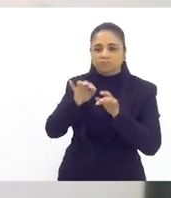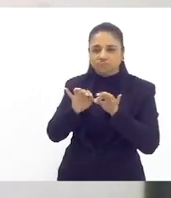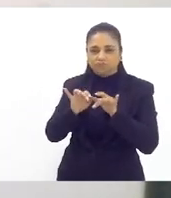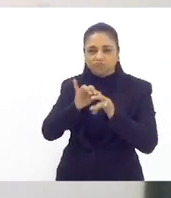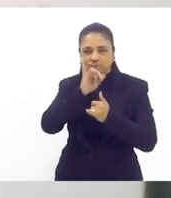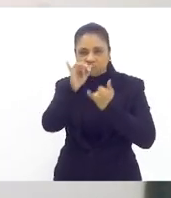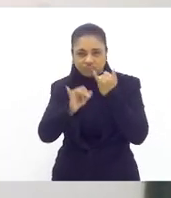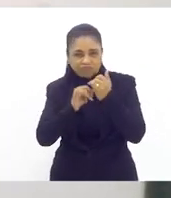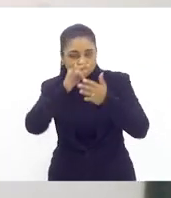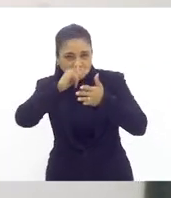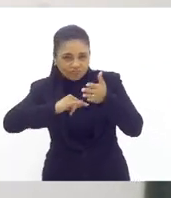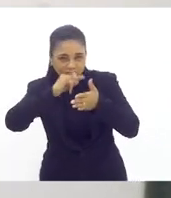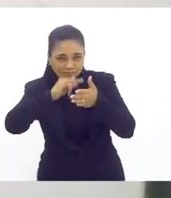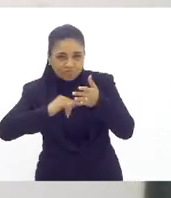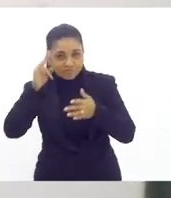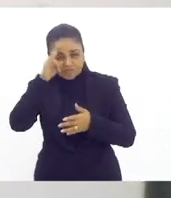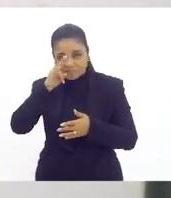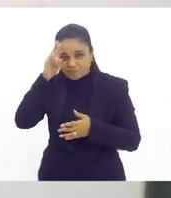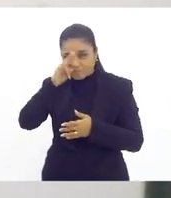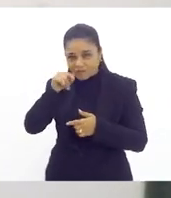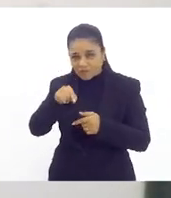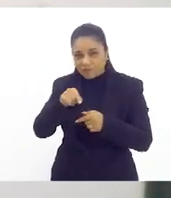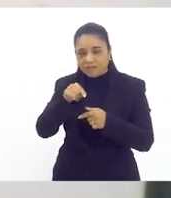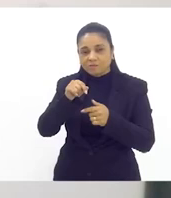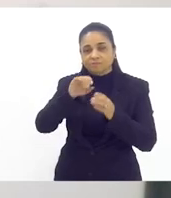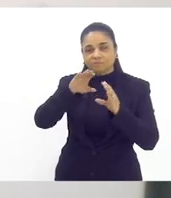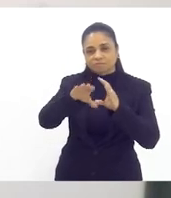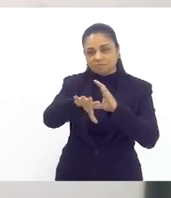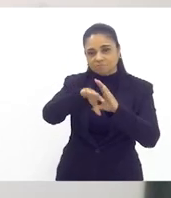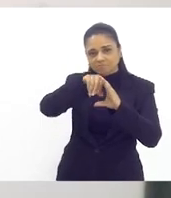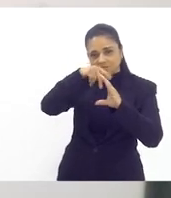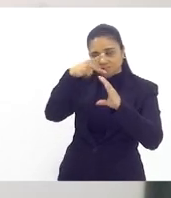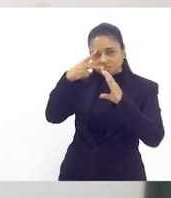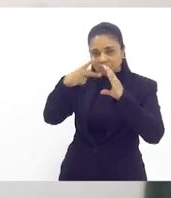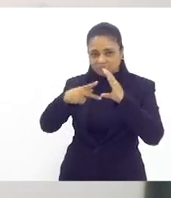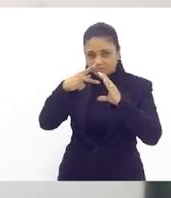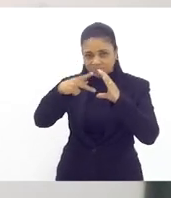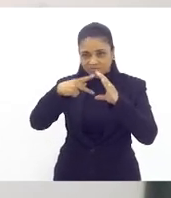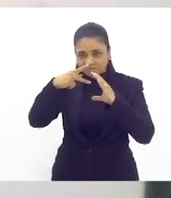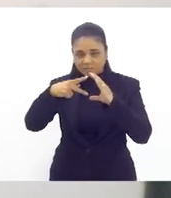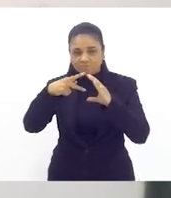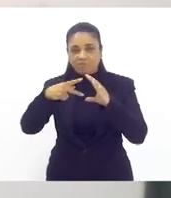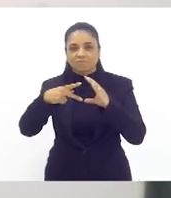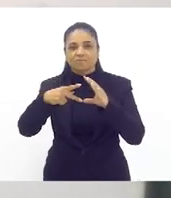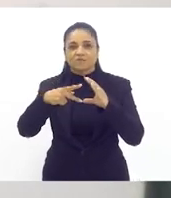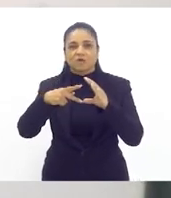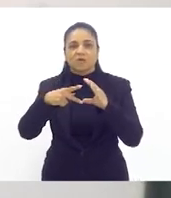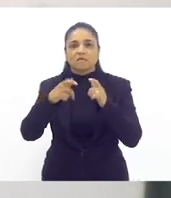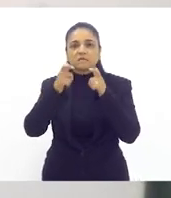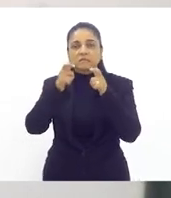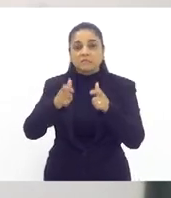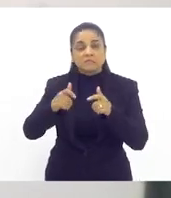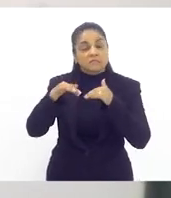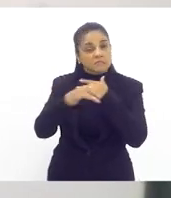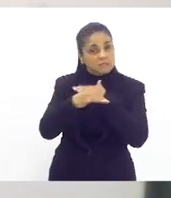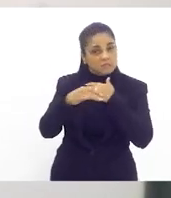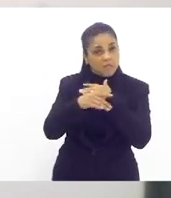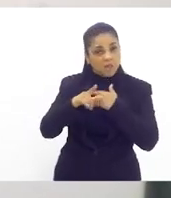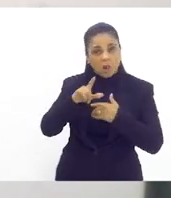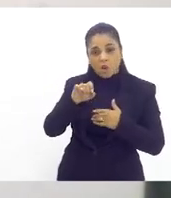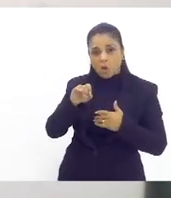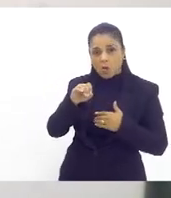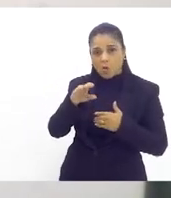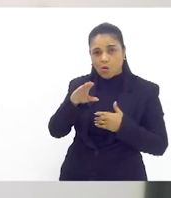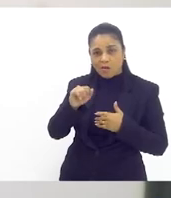acervos audiovisuais vai falar por exemplo de cidades de locação que é um termo um pouco mais técnico mas que muita gente